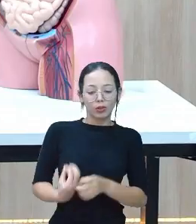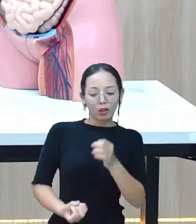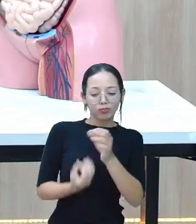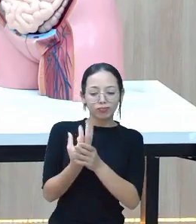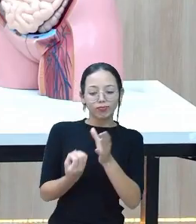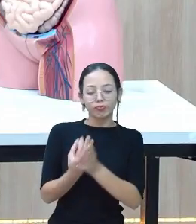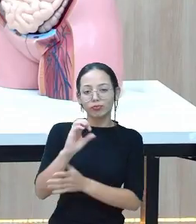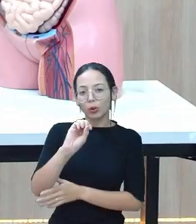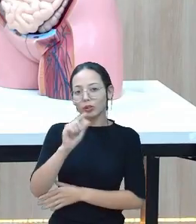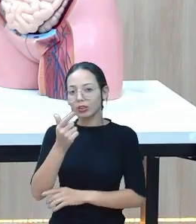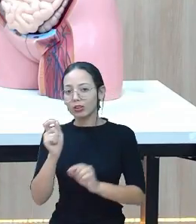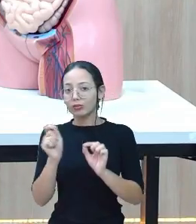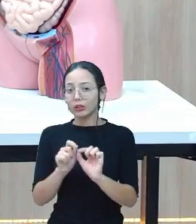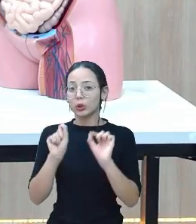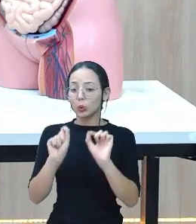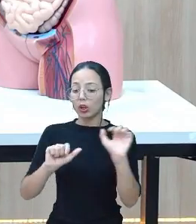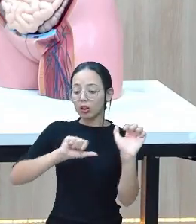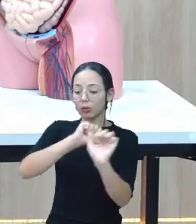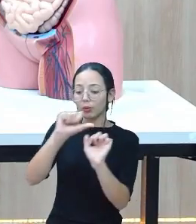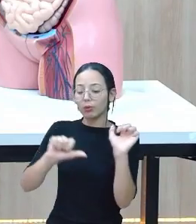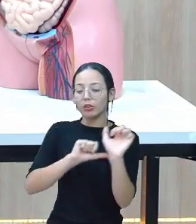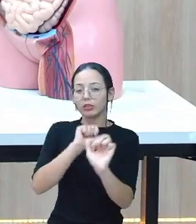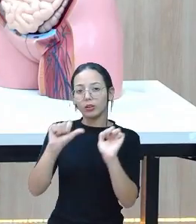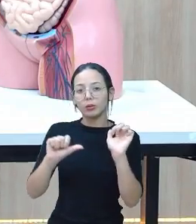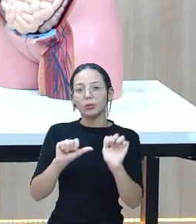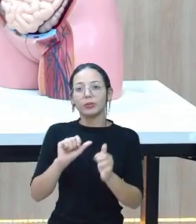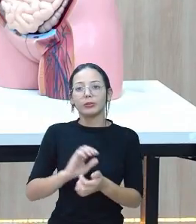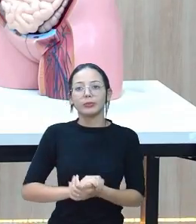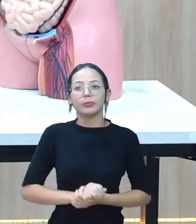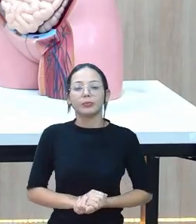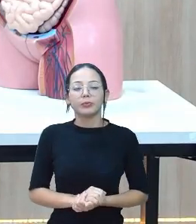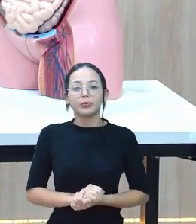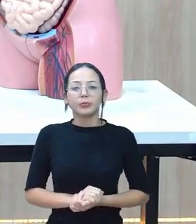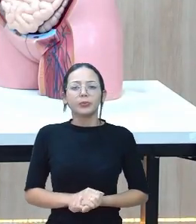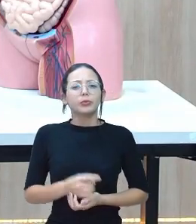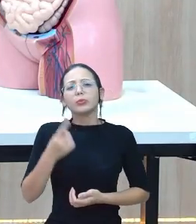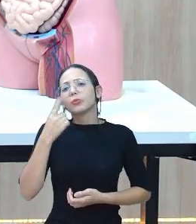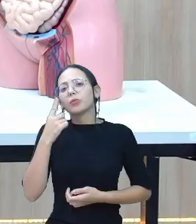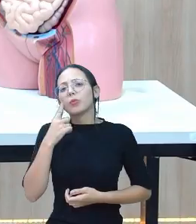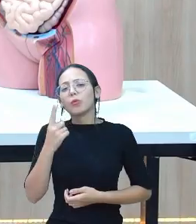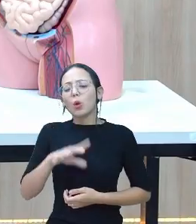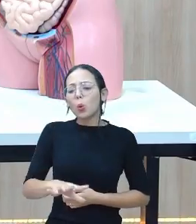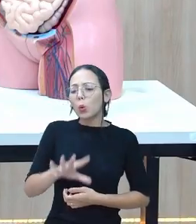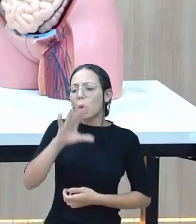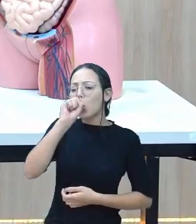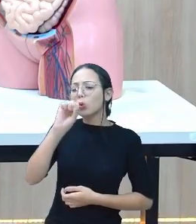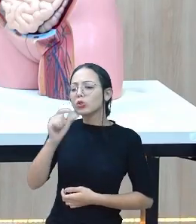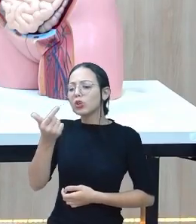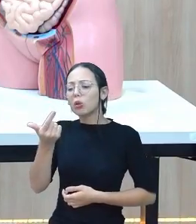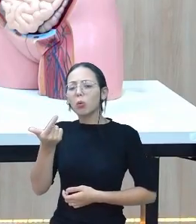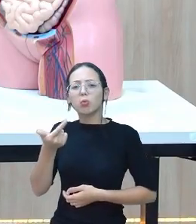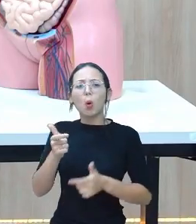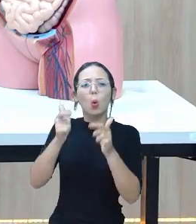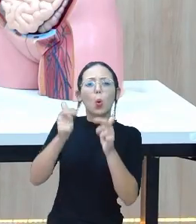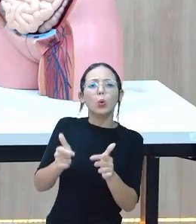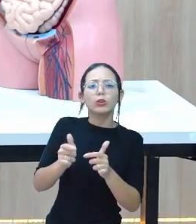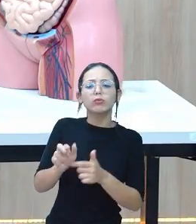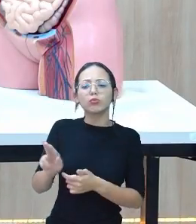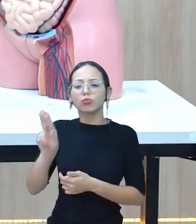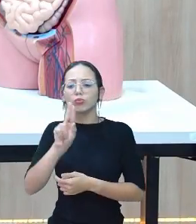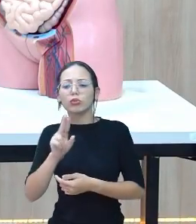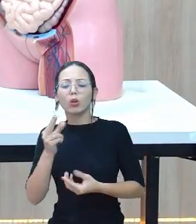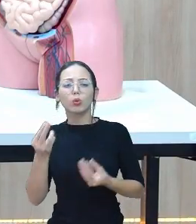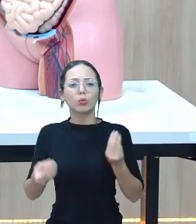oxigênio fazendo essa renovação. E para onde vai o oxigênio? Em que ele é